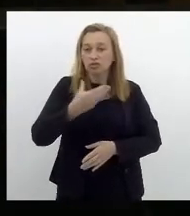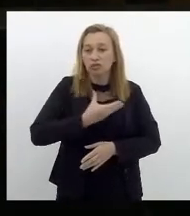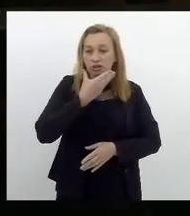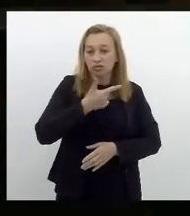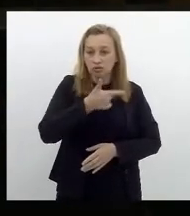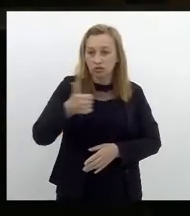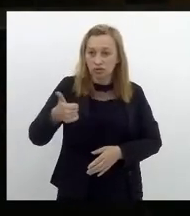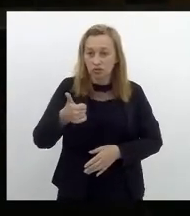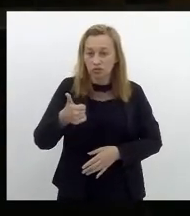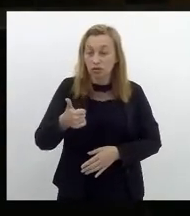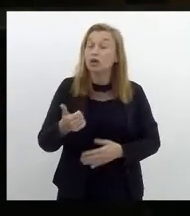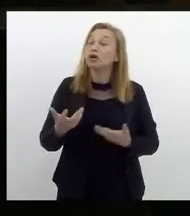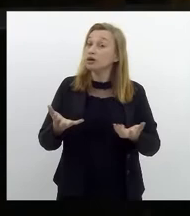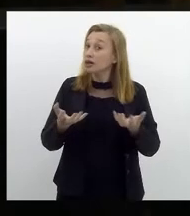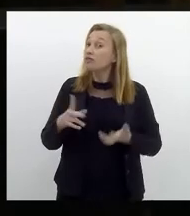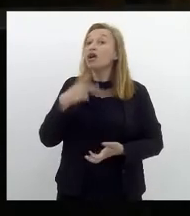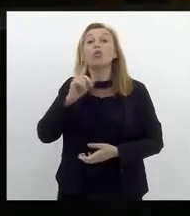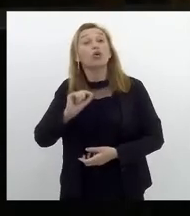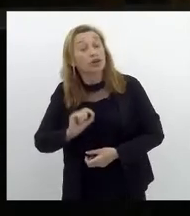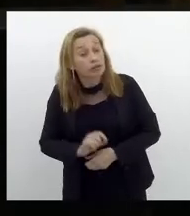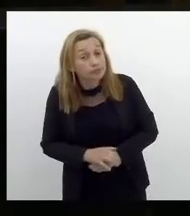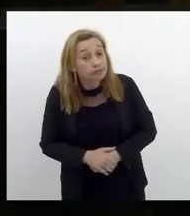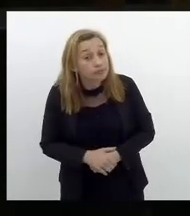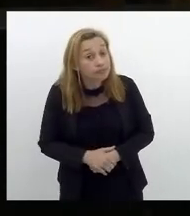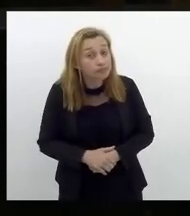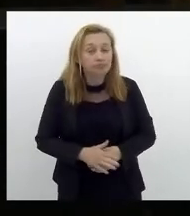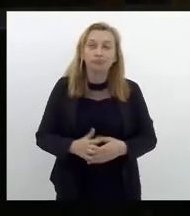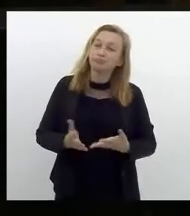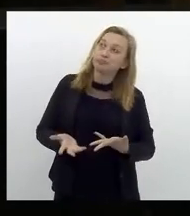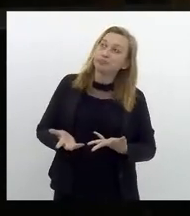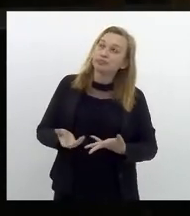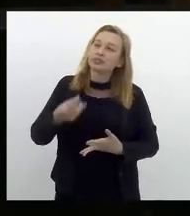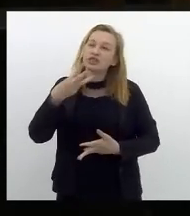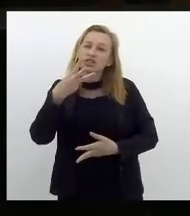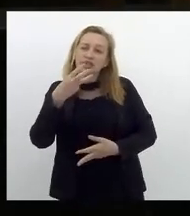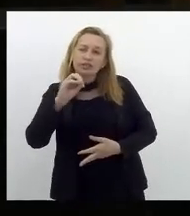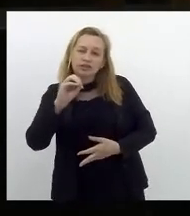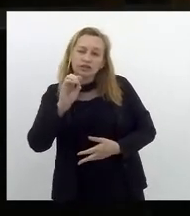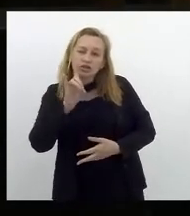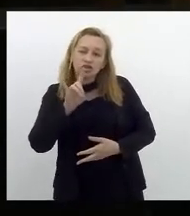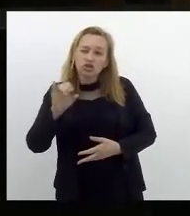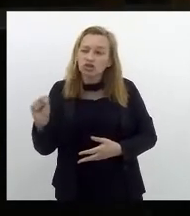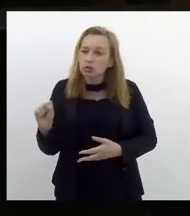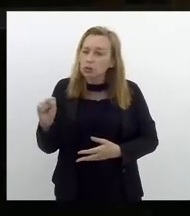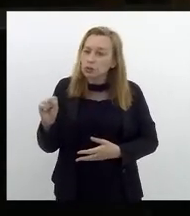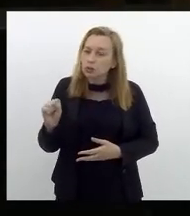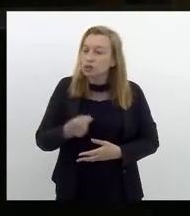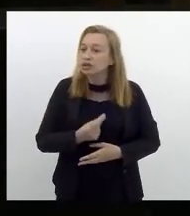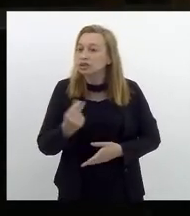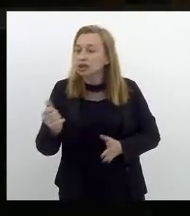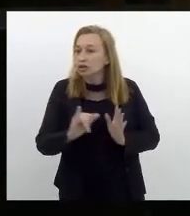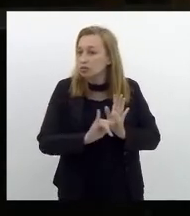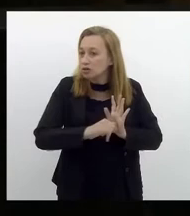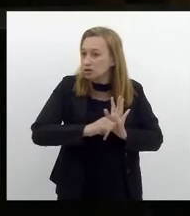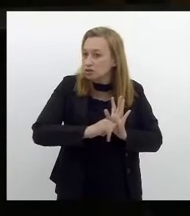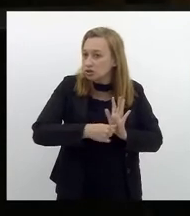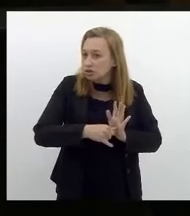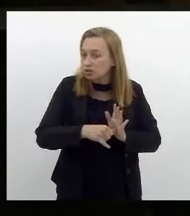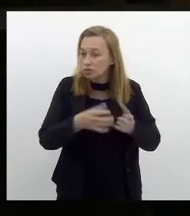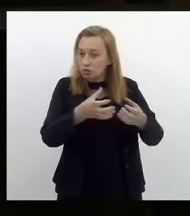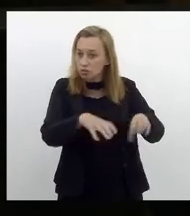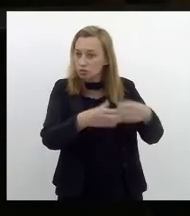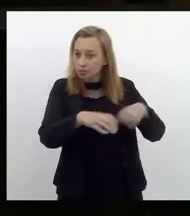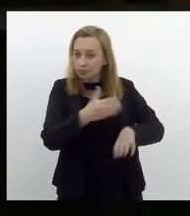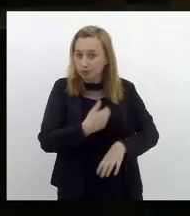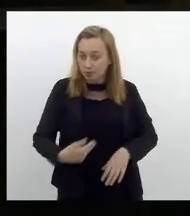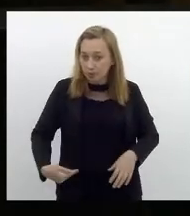de 21. Isto quer dizer, se daqui a 30 dias sair um edital para o concurso